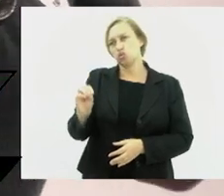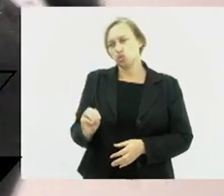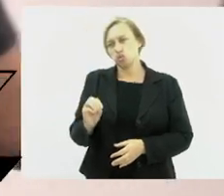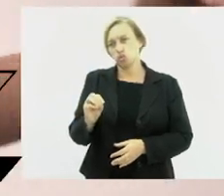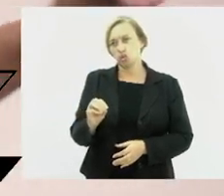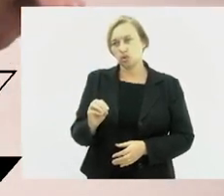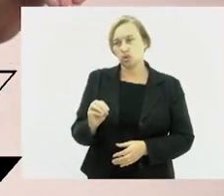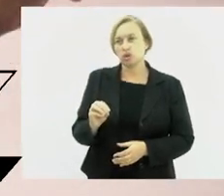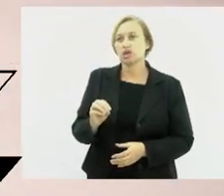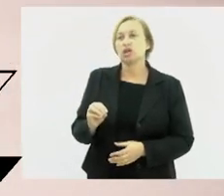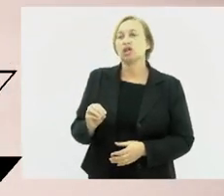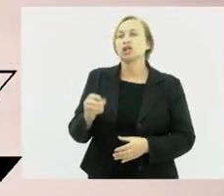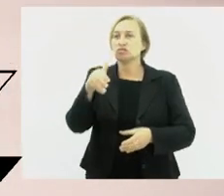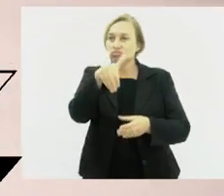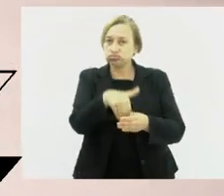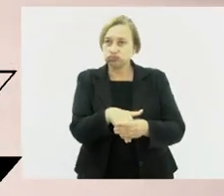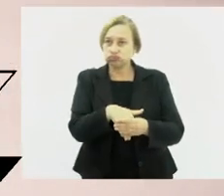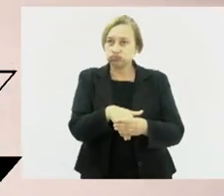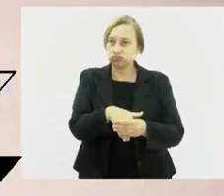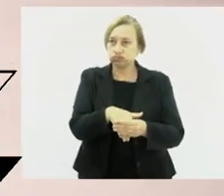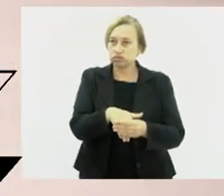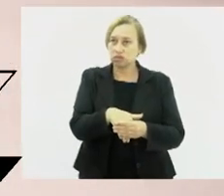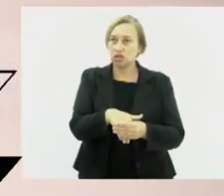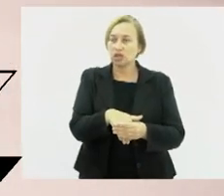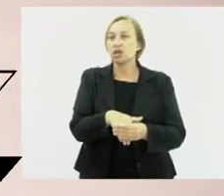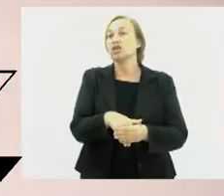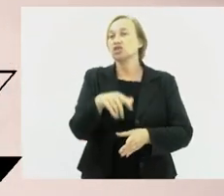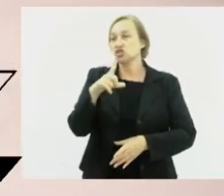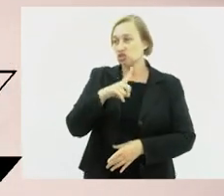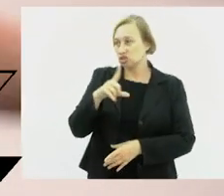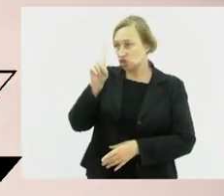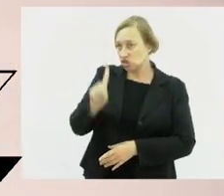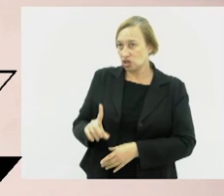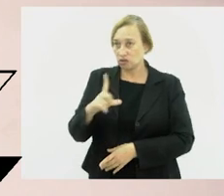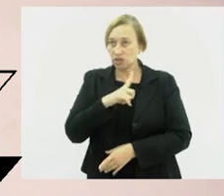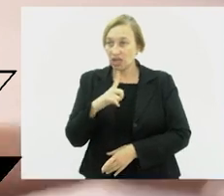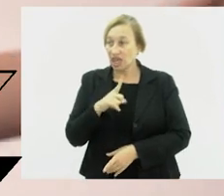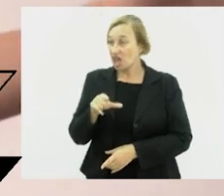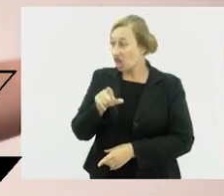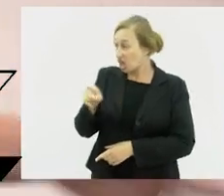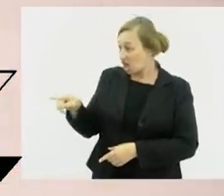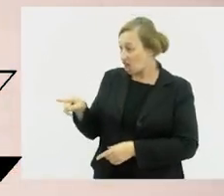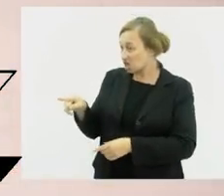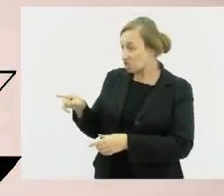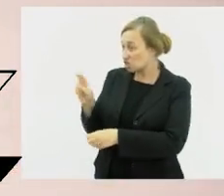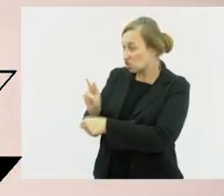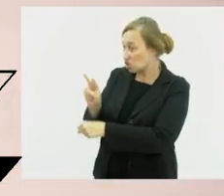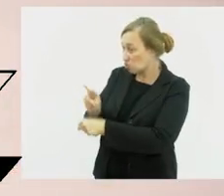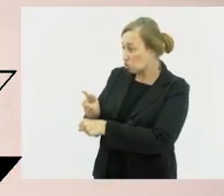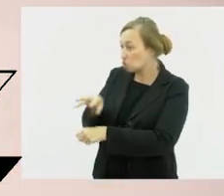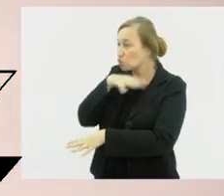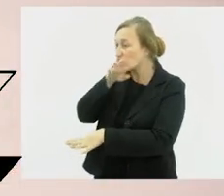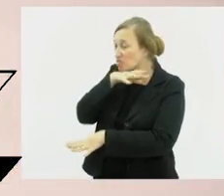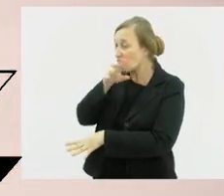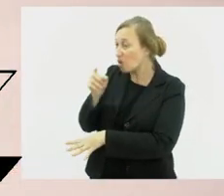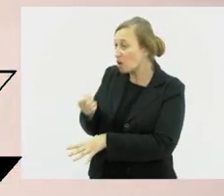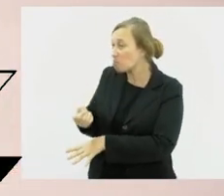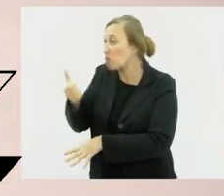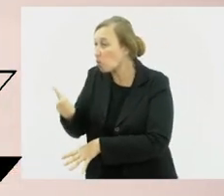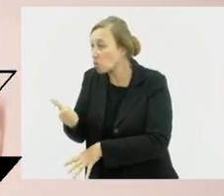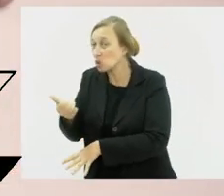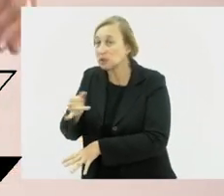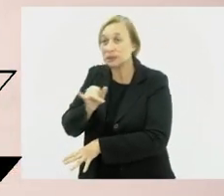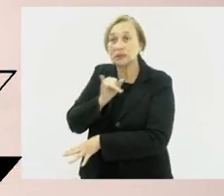Os protetores, e aqui, se tiver 1% de protetor é muito, infelizmente, eles não